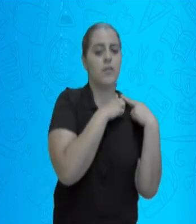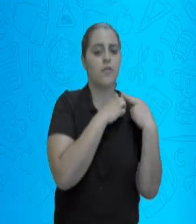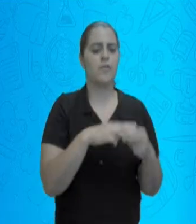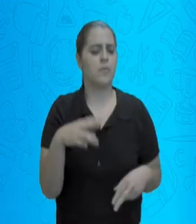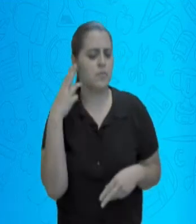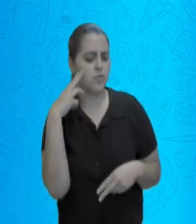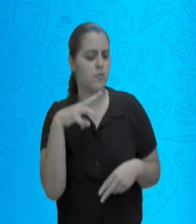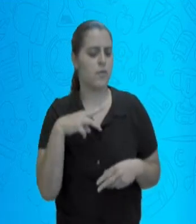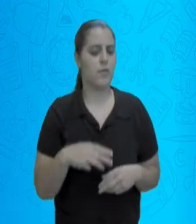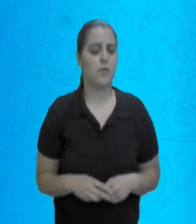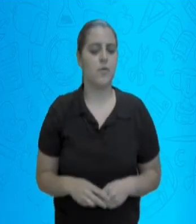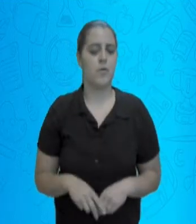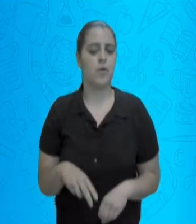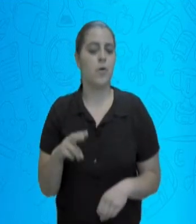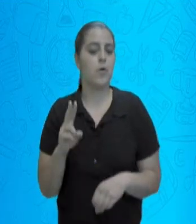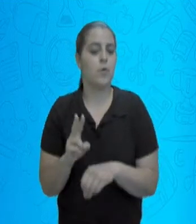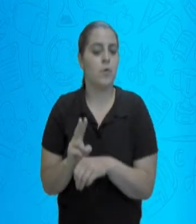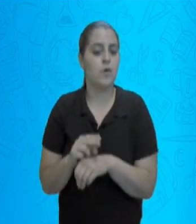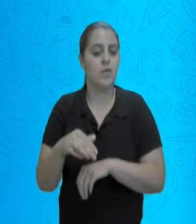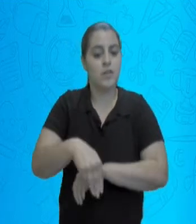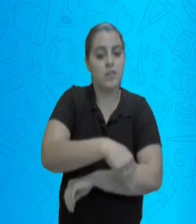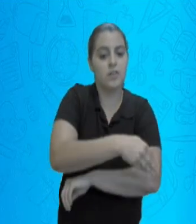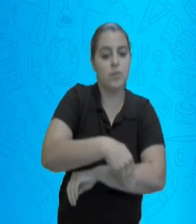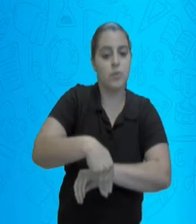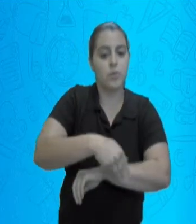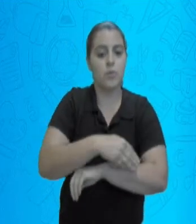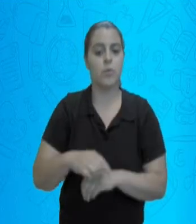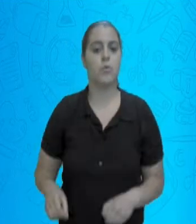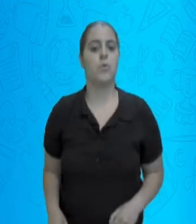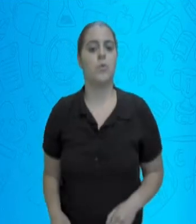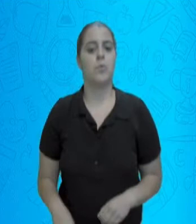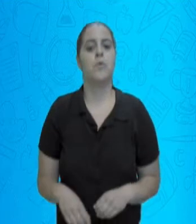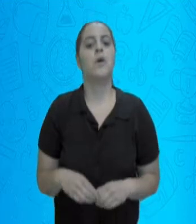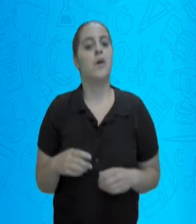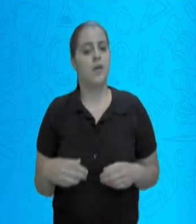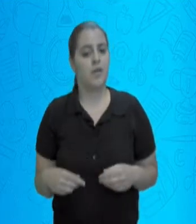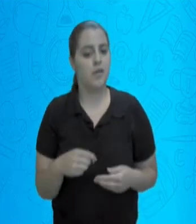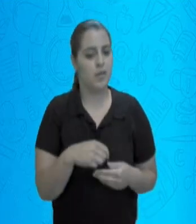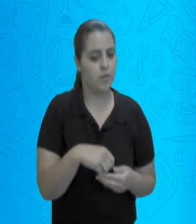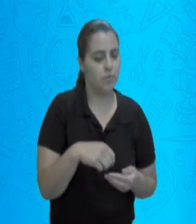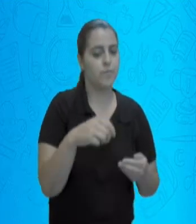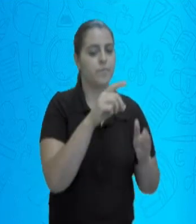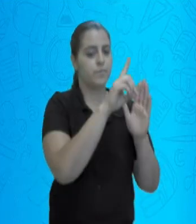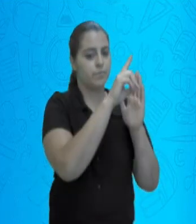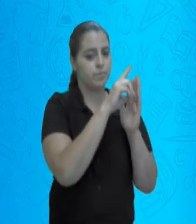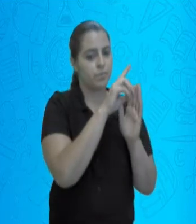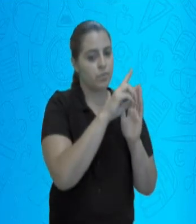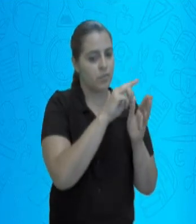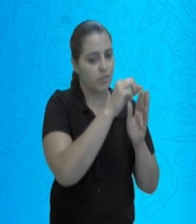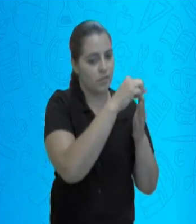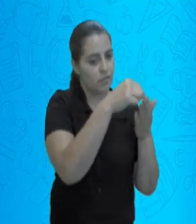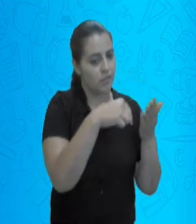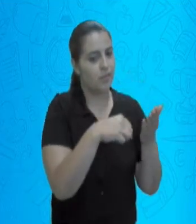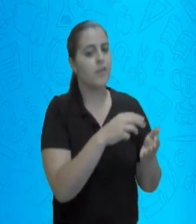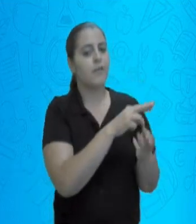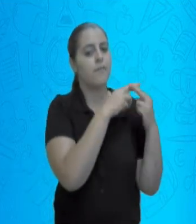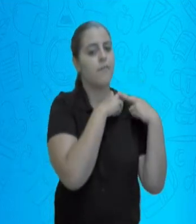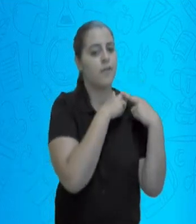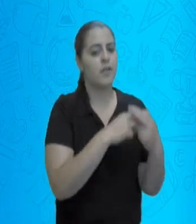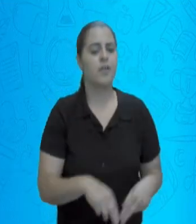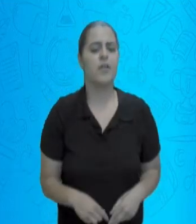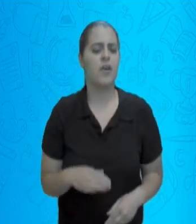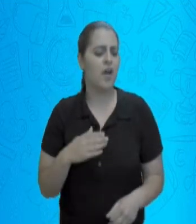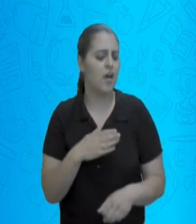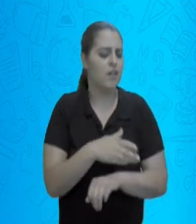aqui. Manter as ruas limpas é um dever nosso enquanto cidadão.